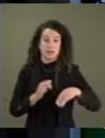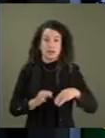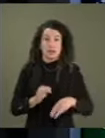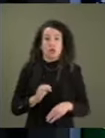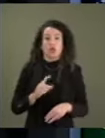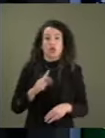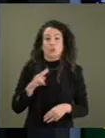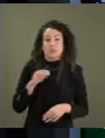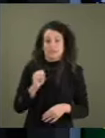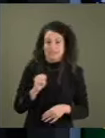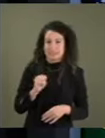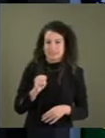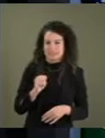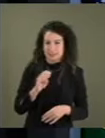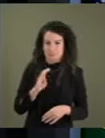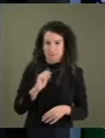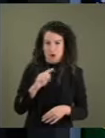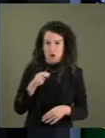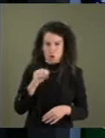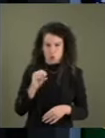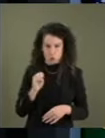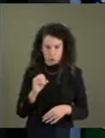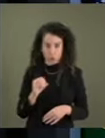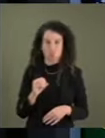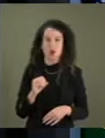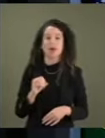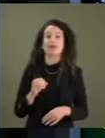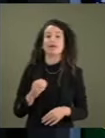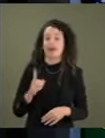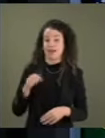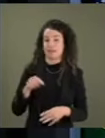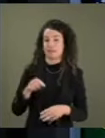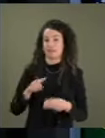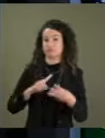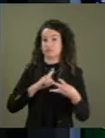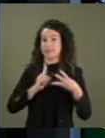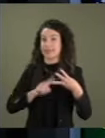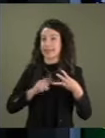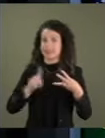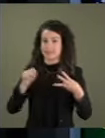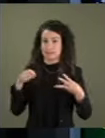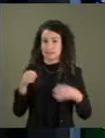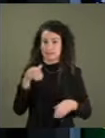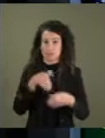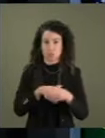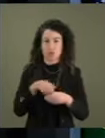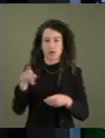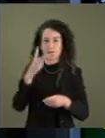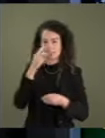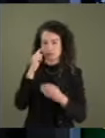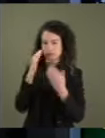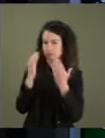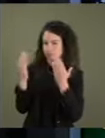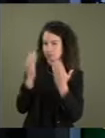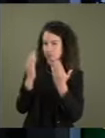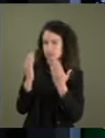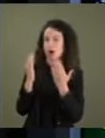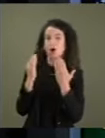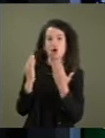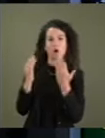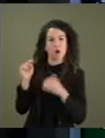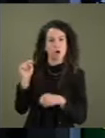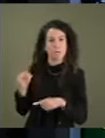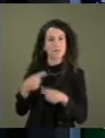o terceiro a votar, deveria ter se considerado suspeito, pois é um